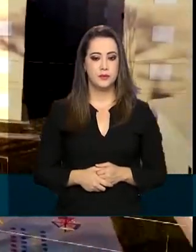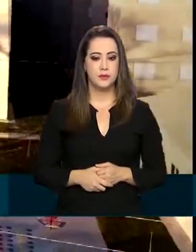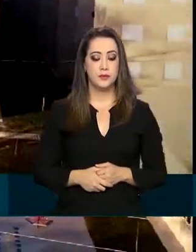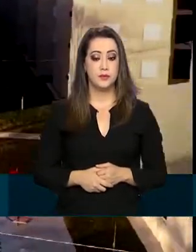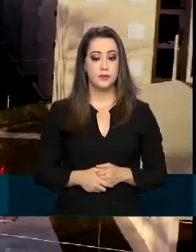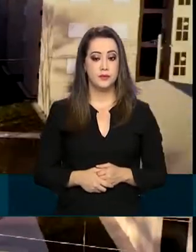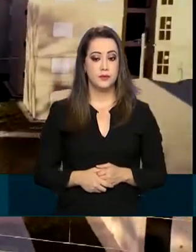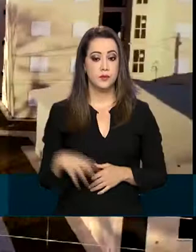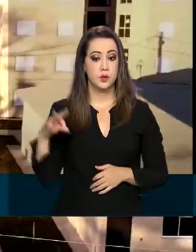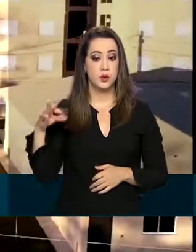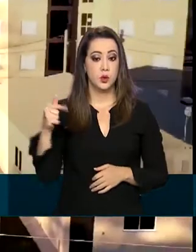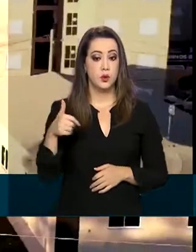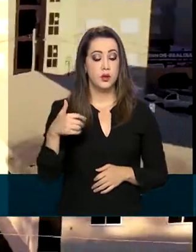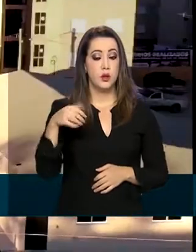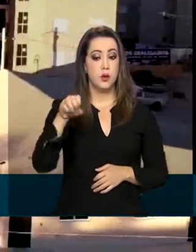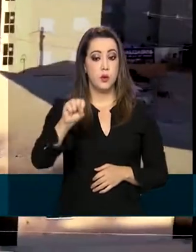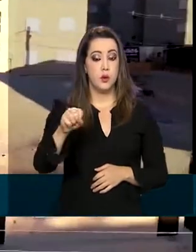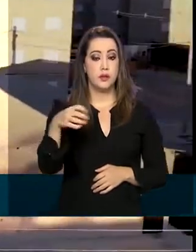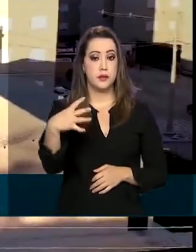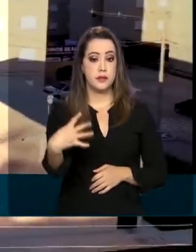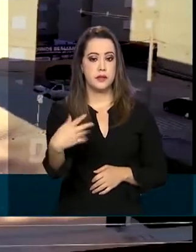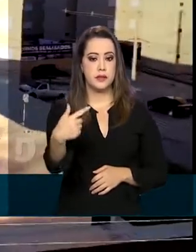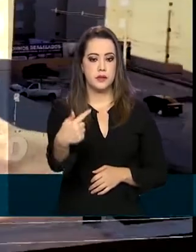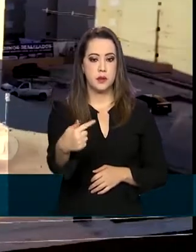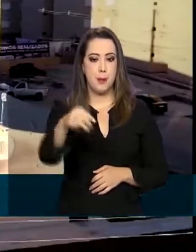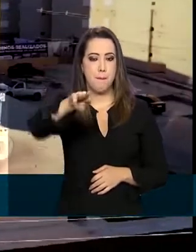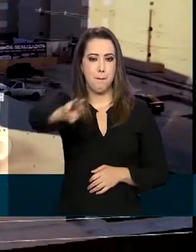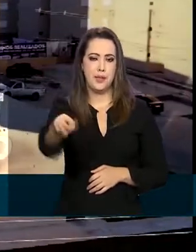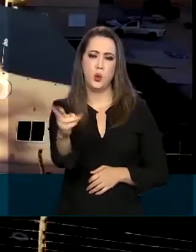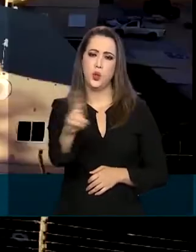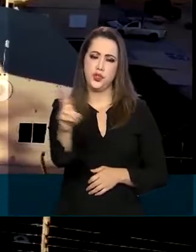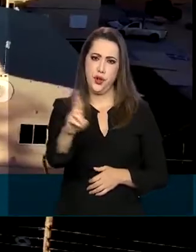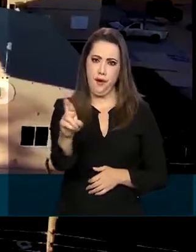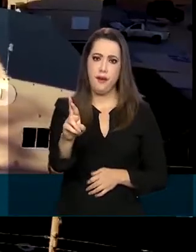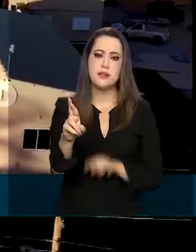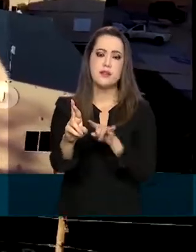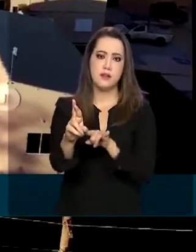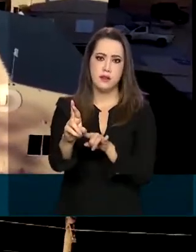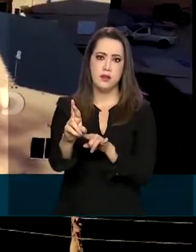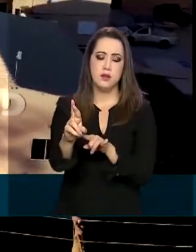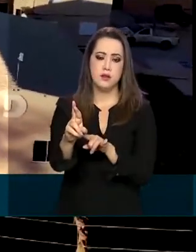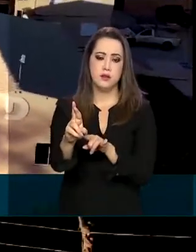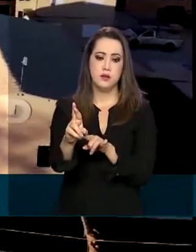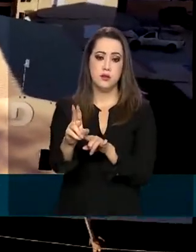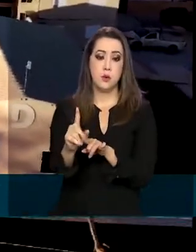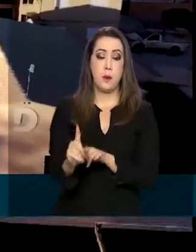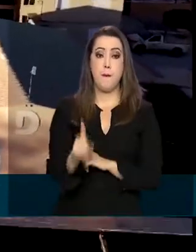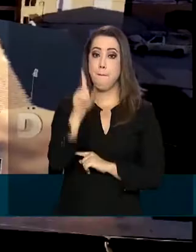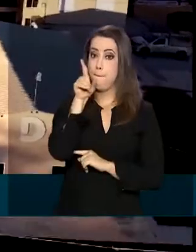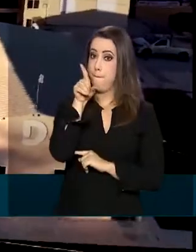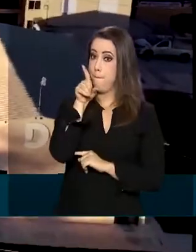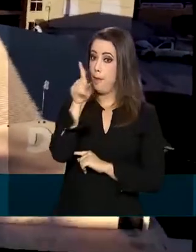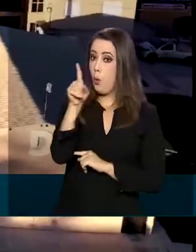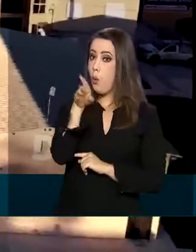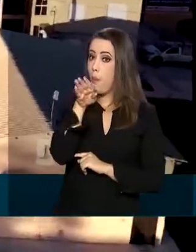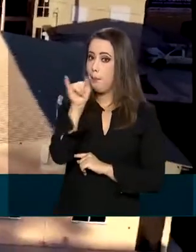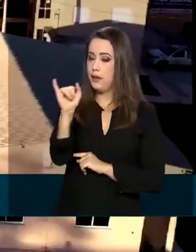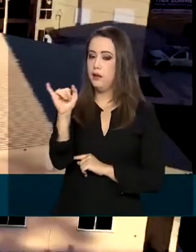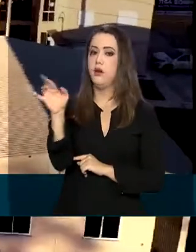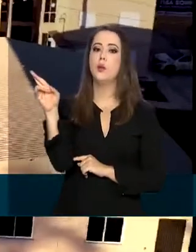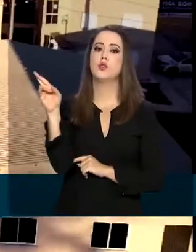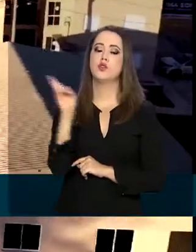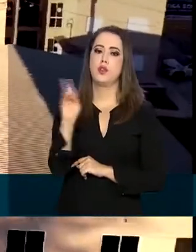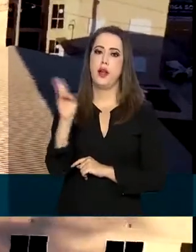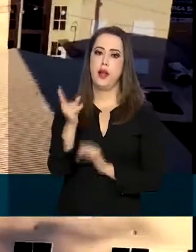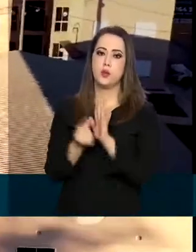Do total de 847 milhões, desse total de 1,1 bilhão do Orçamento